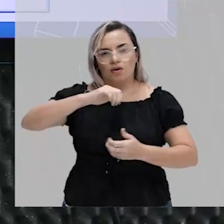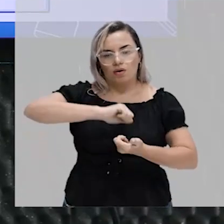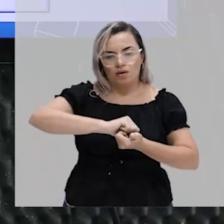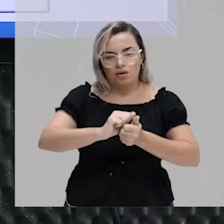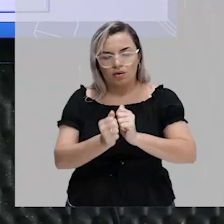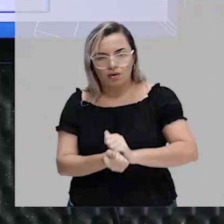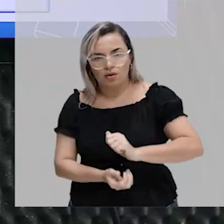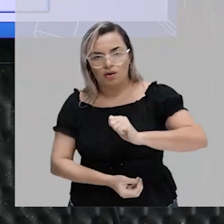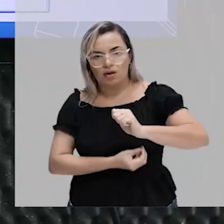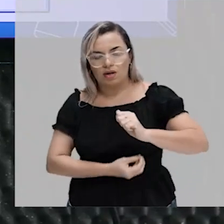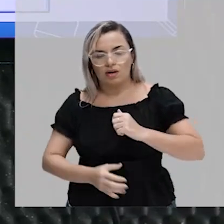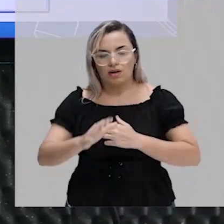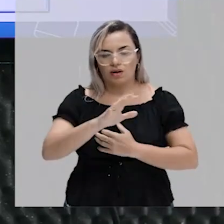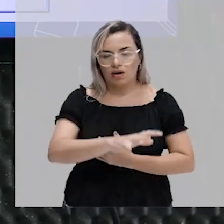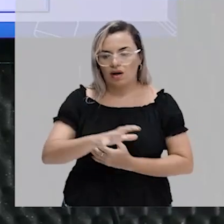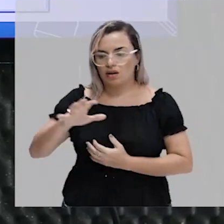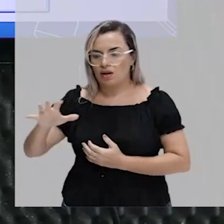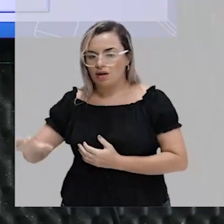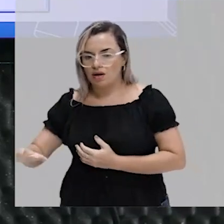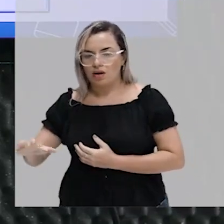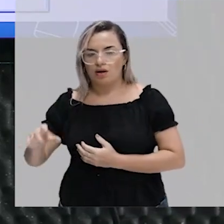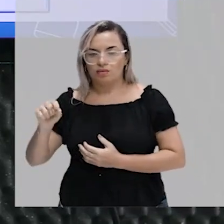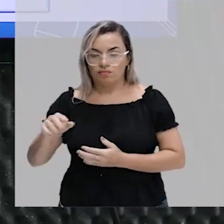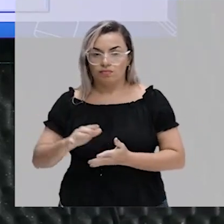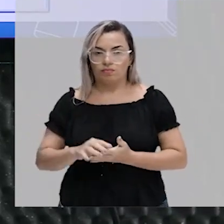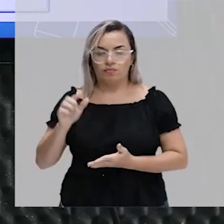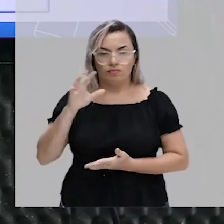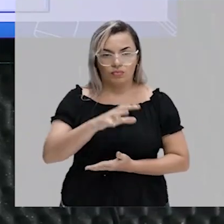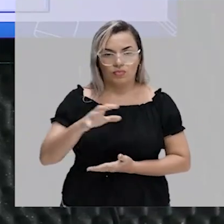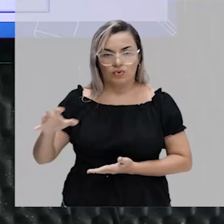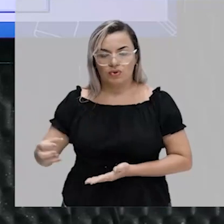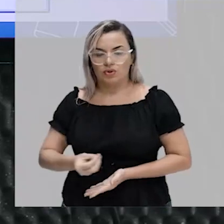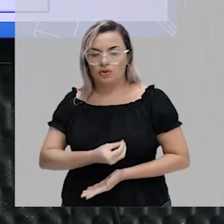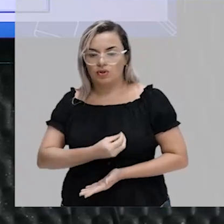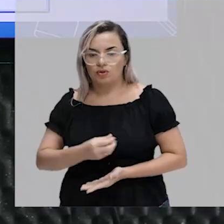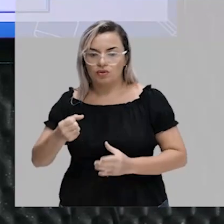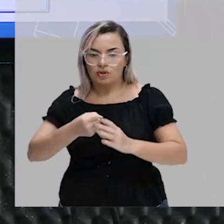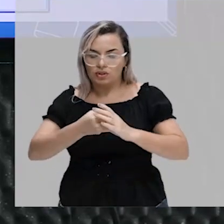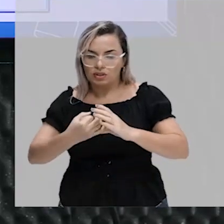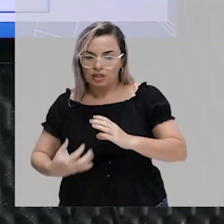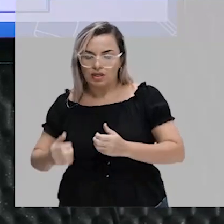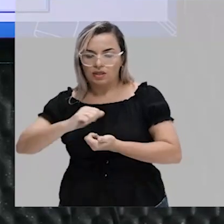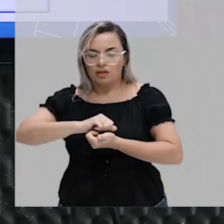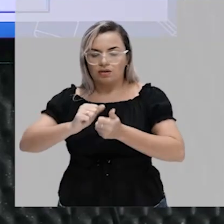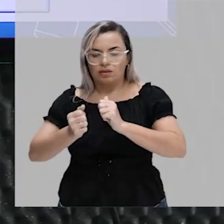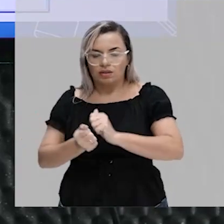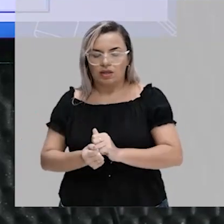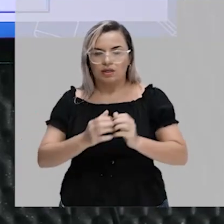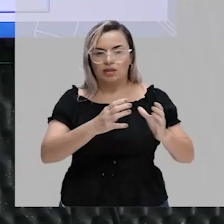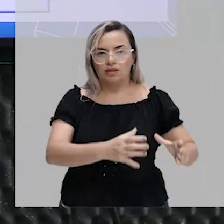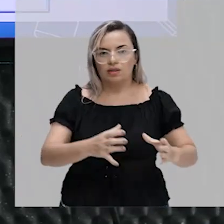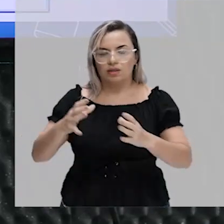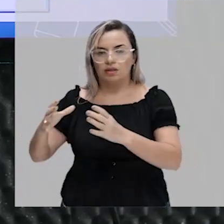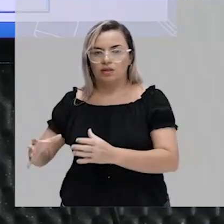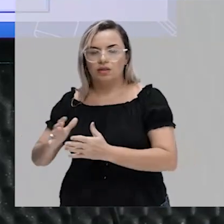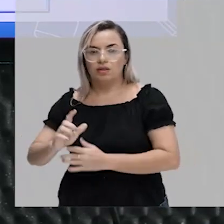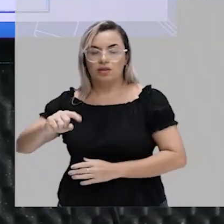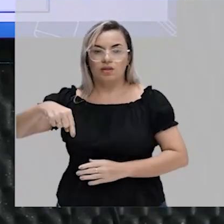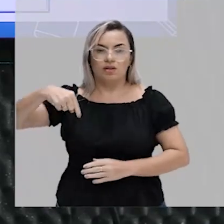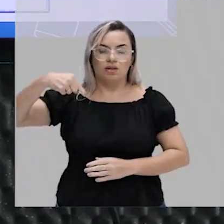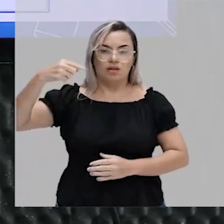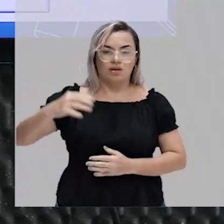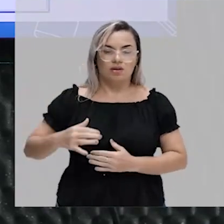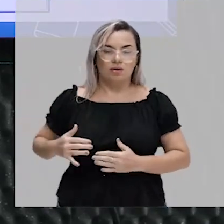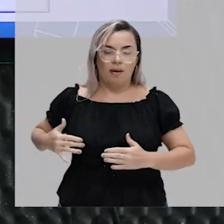sobrevivem em cada ambiente de acordo com a realidade de cada ambiente, tá? E depois de milhares e milhares de